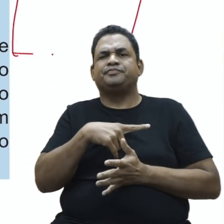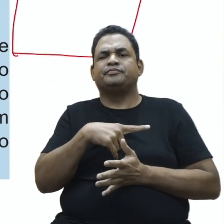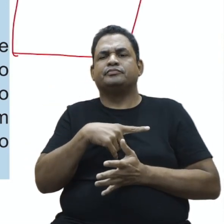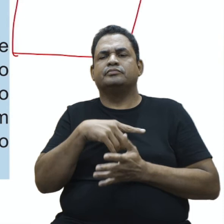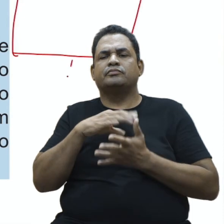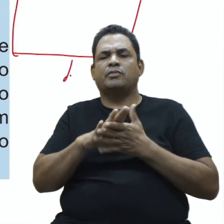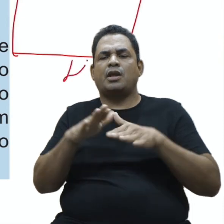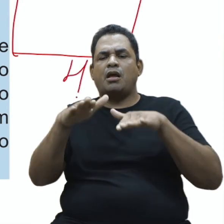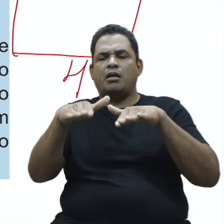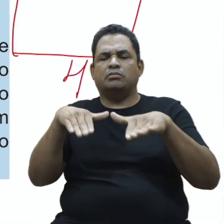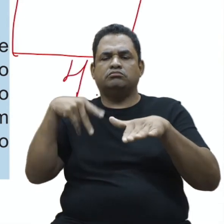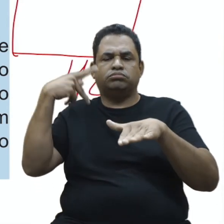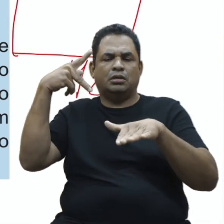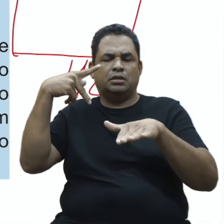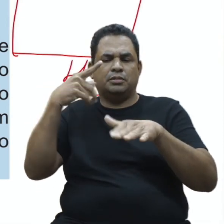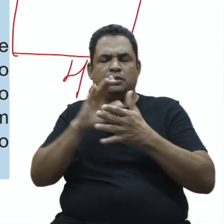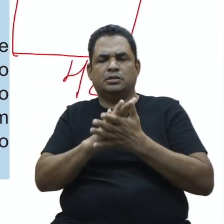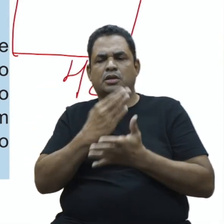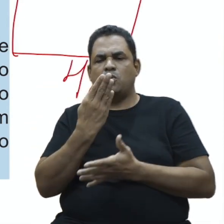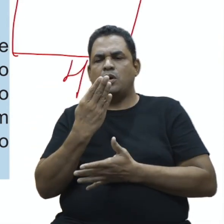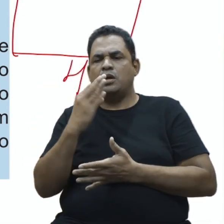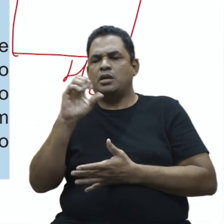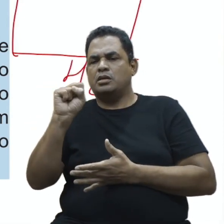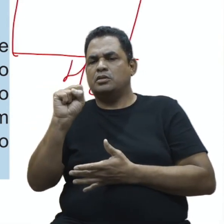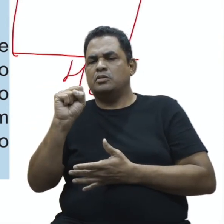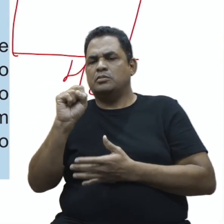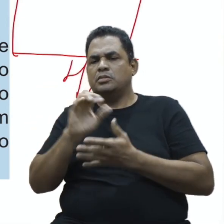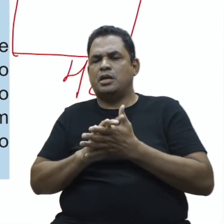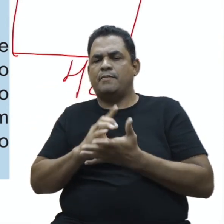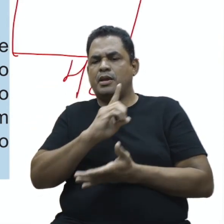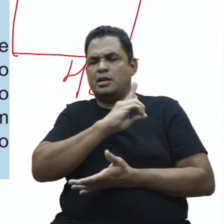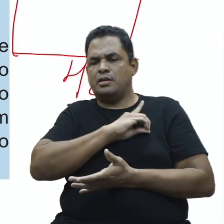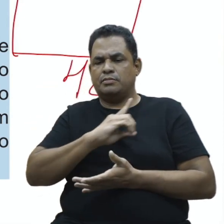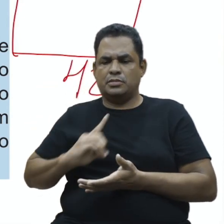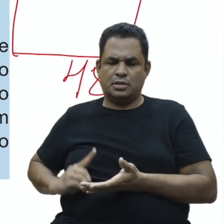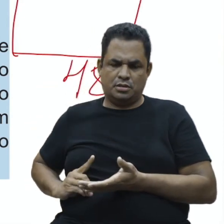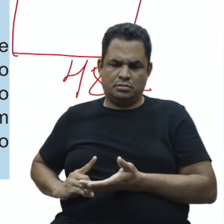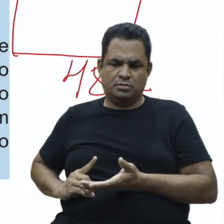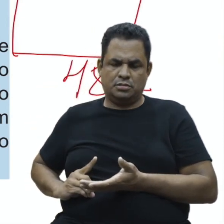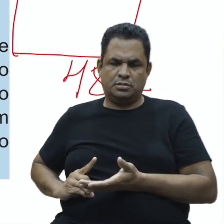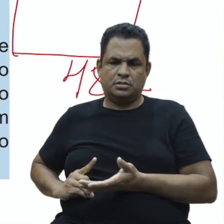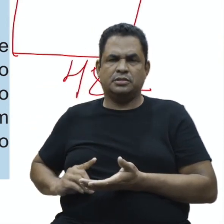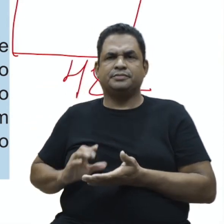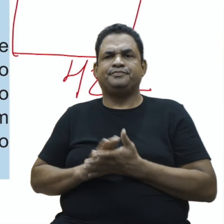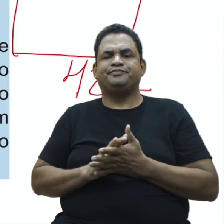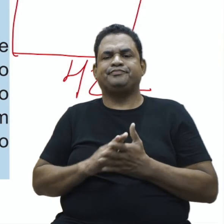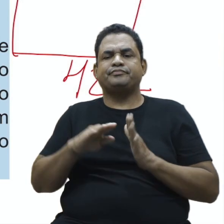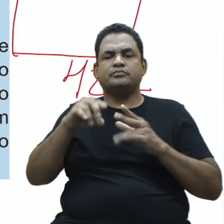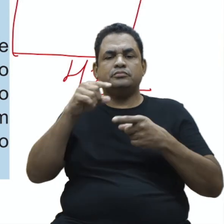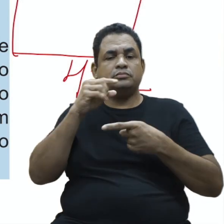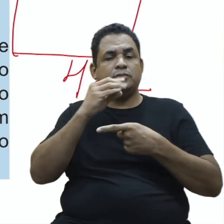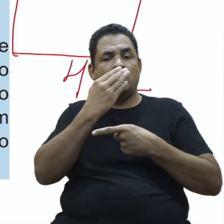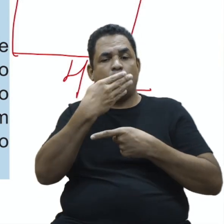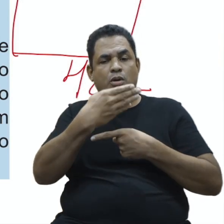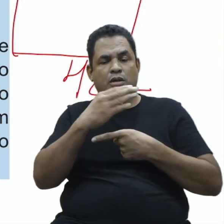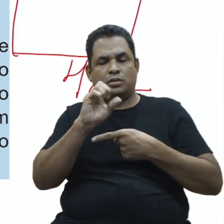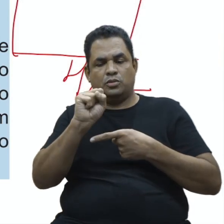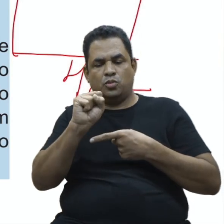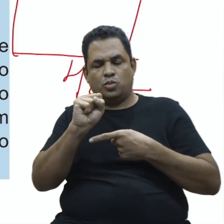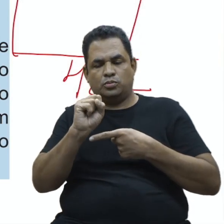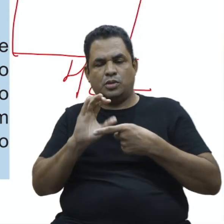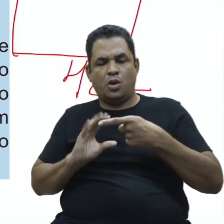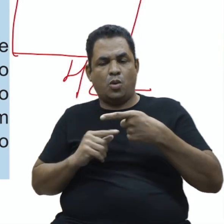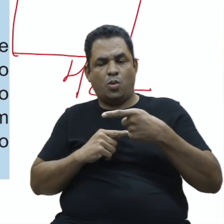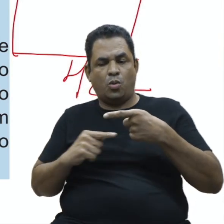parlamento lá 48 cadeiras para deputados. Eu vou dividir esses 48 pelo total